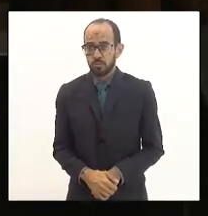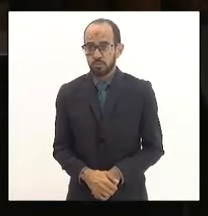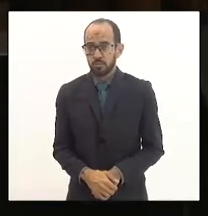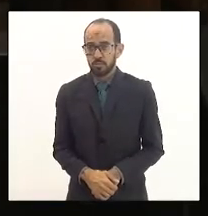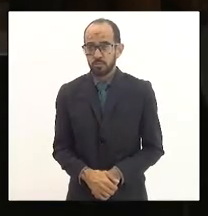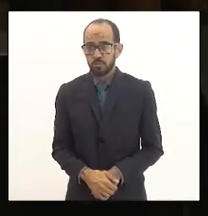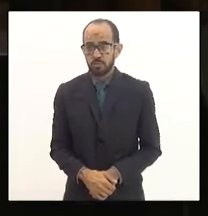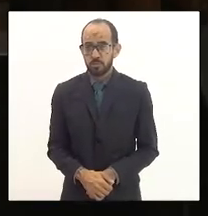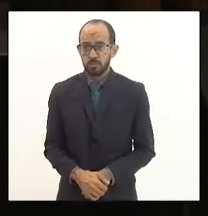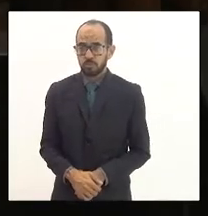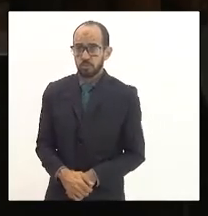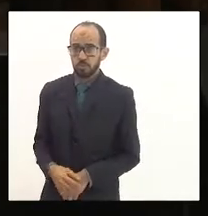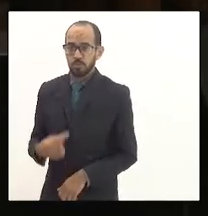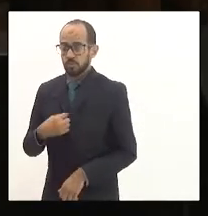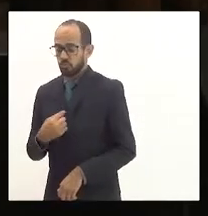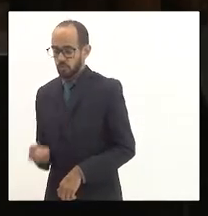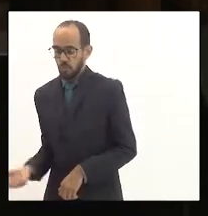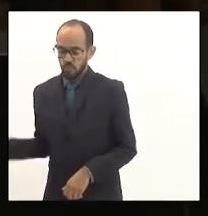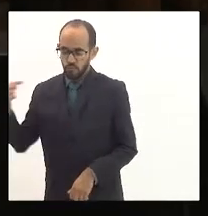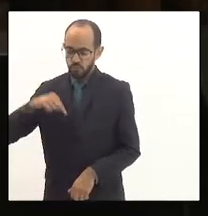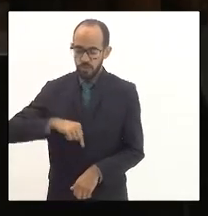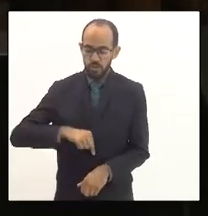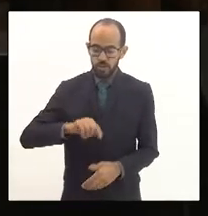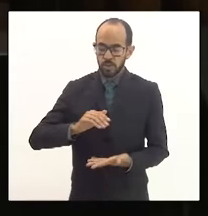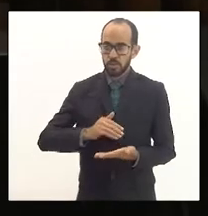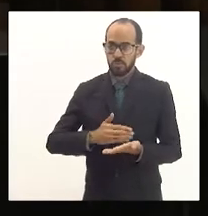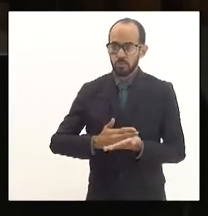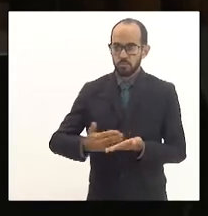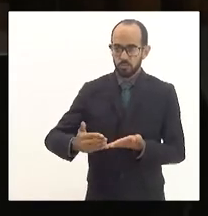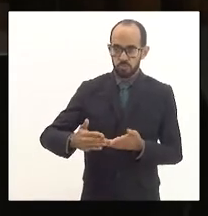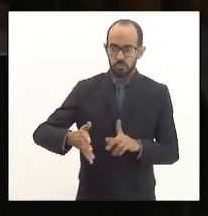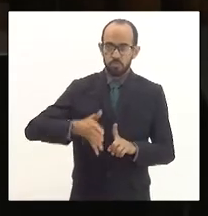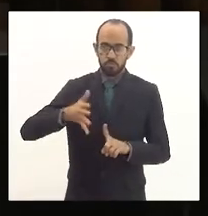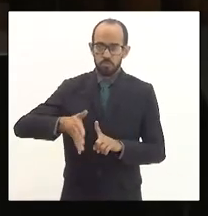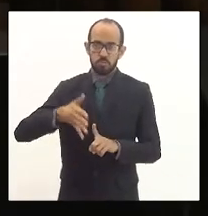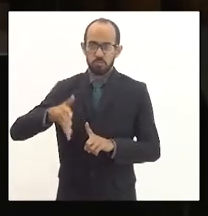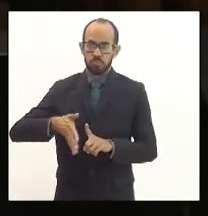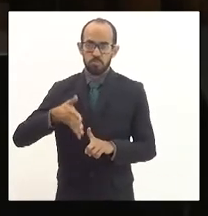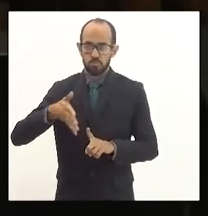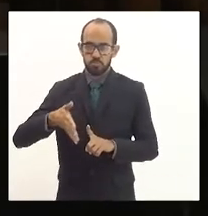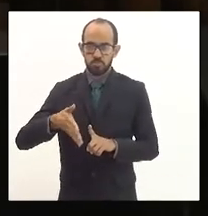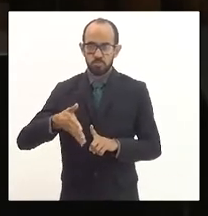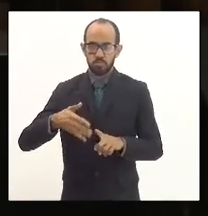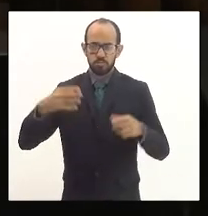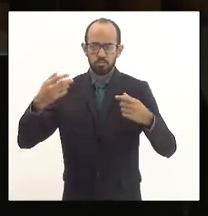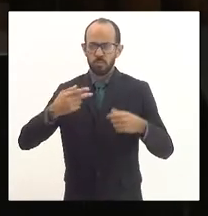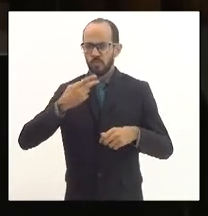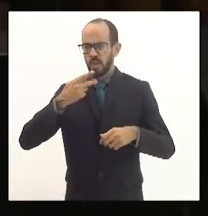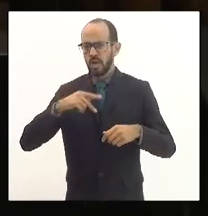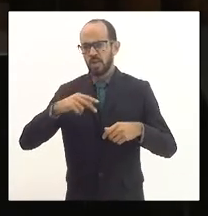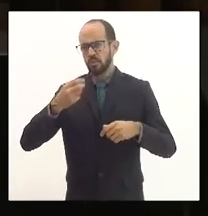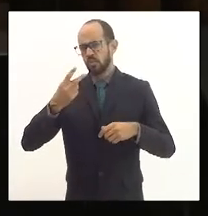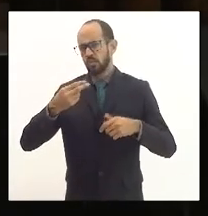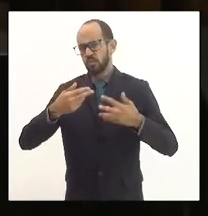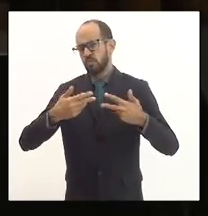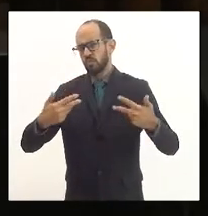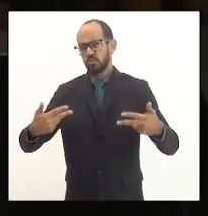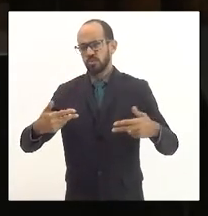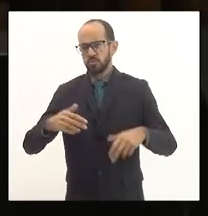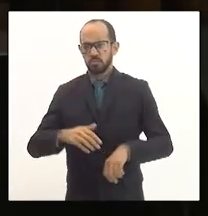super nessa Tribuna no expediente inicial Tá chamar atenção de duas